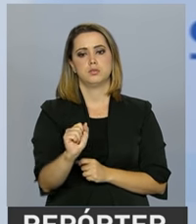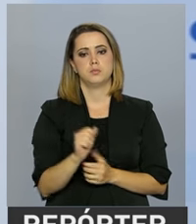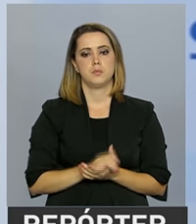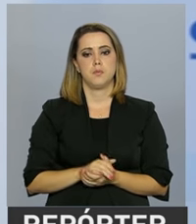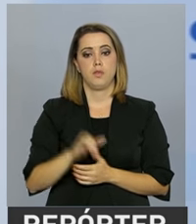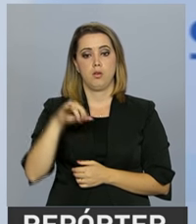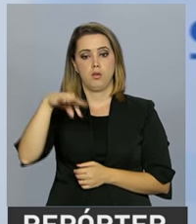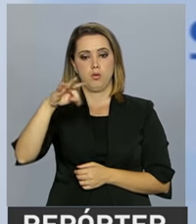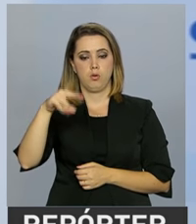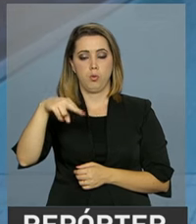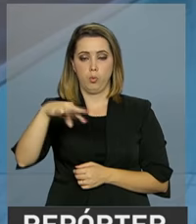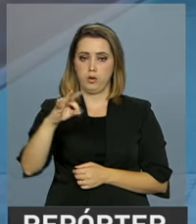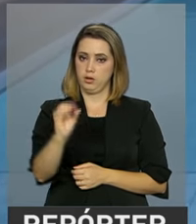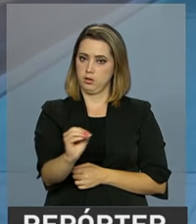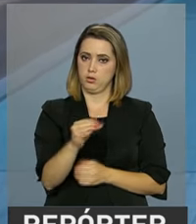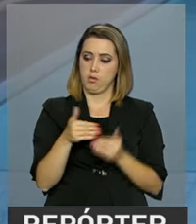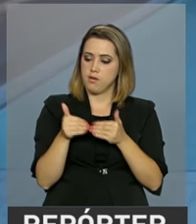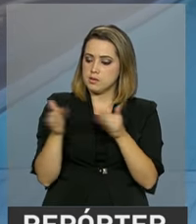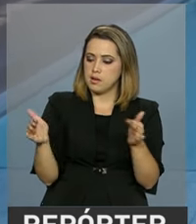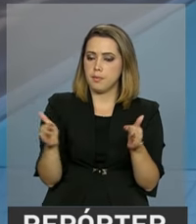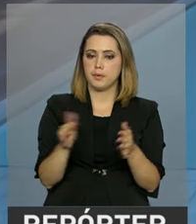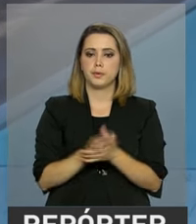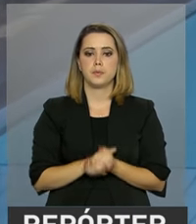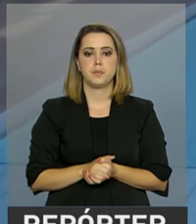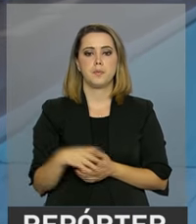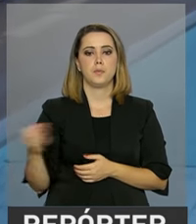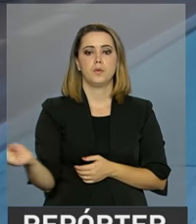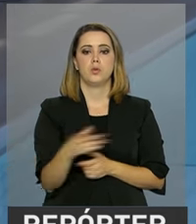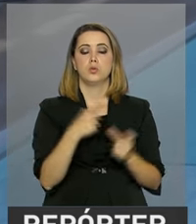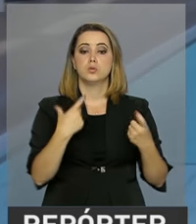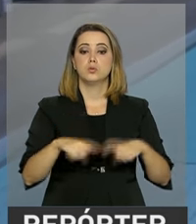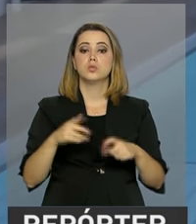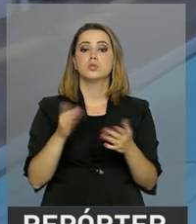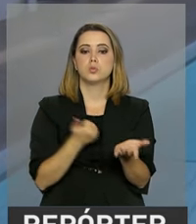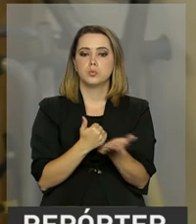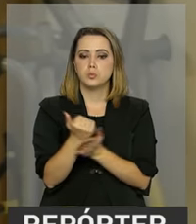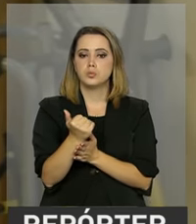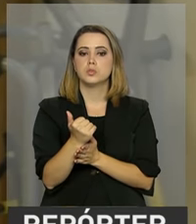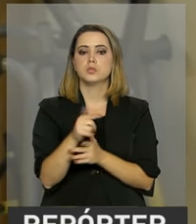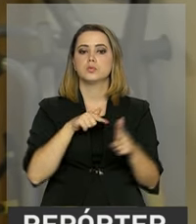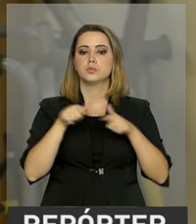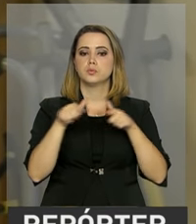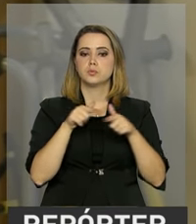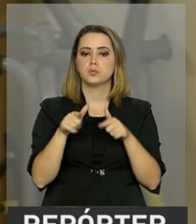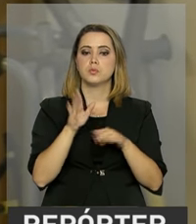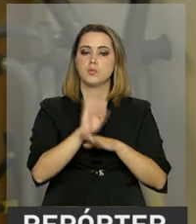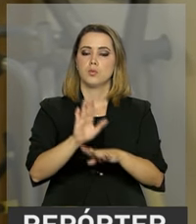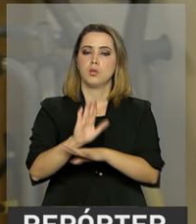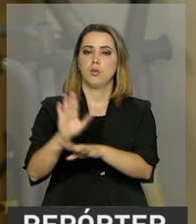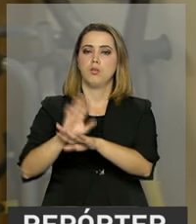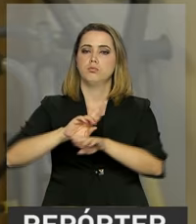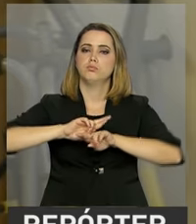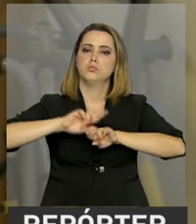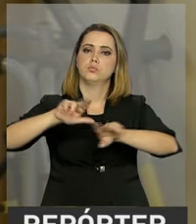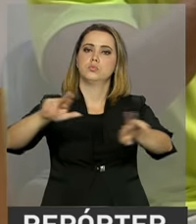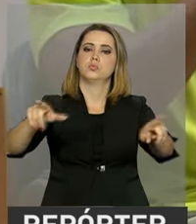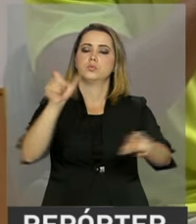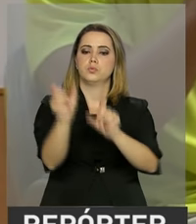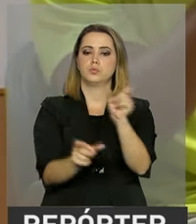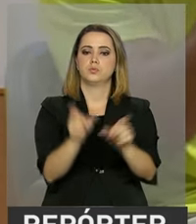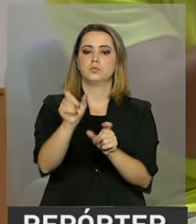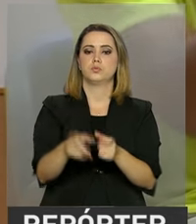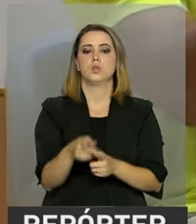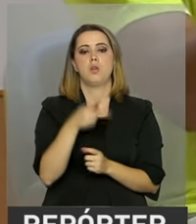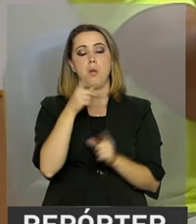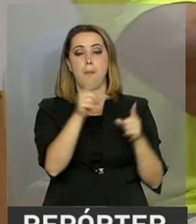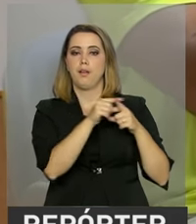o INTO vai estar aberto. O novo centro de reabilitação já começou a funcionar e deve ajudar na carreira de muita gente.